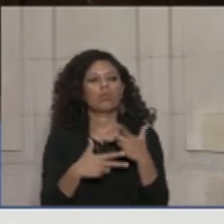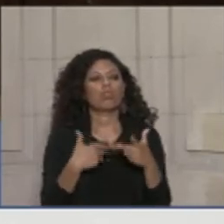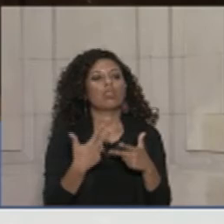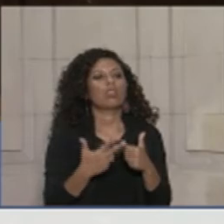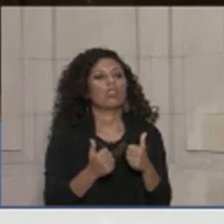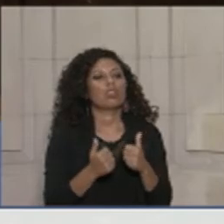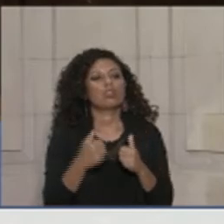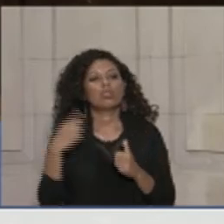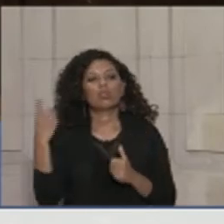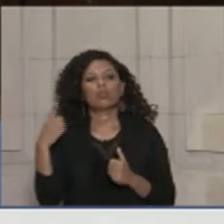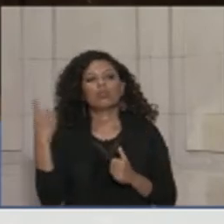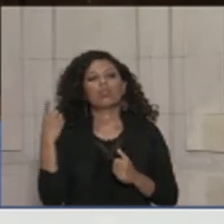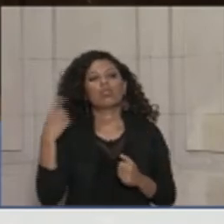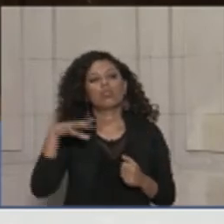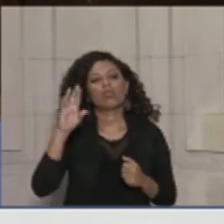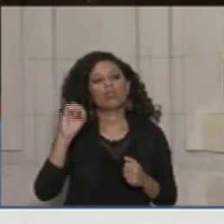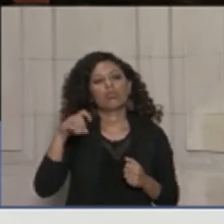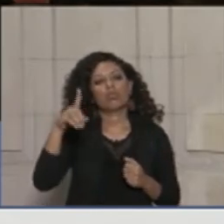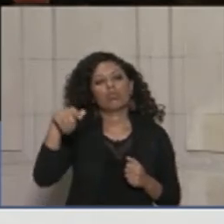Rodrigo Amorim.